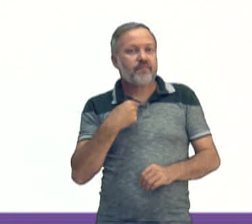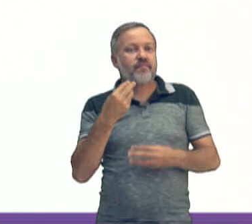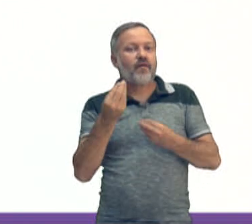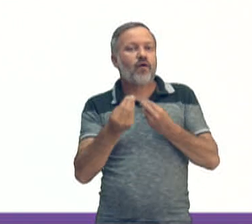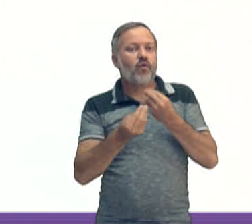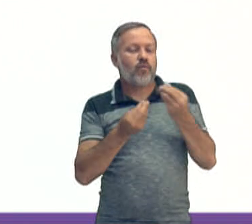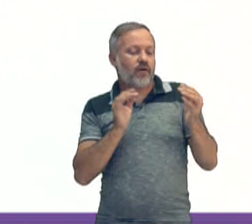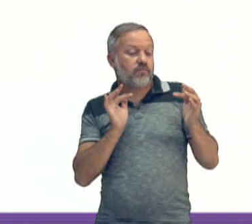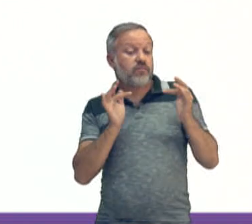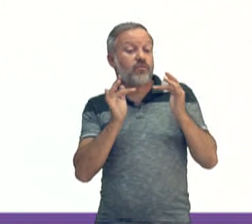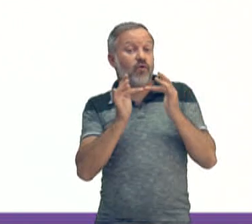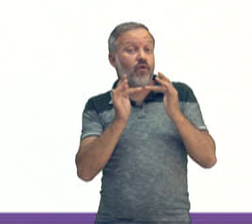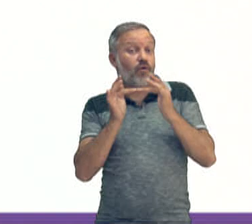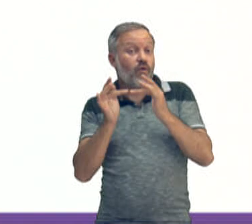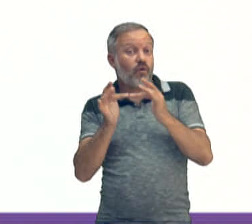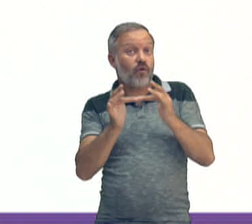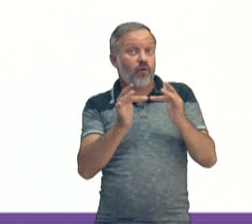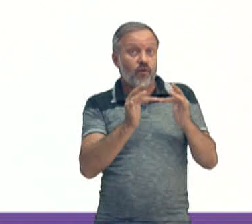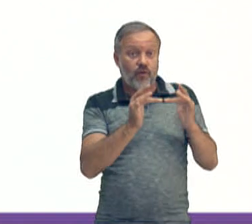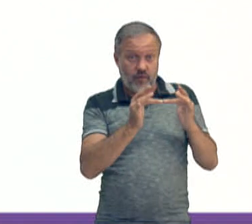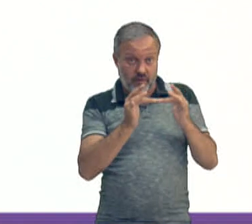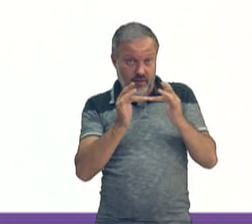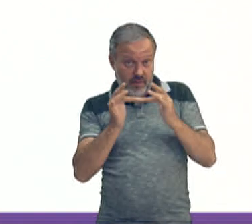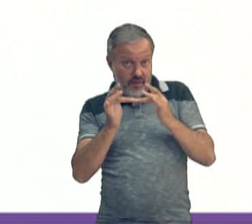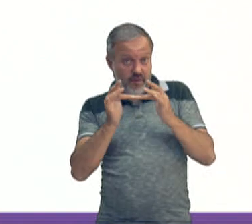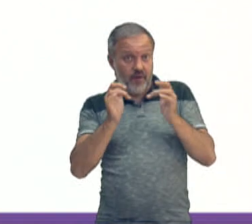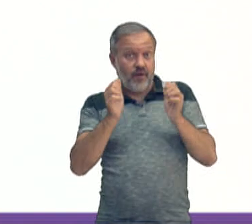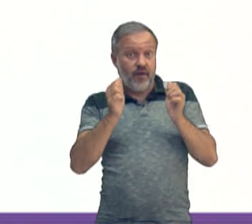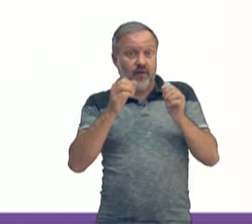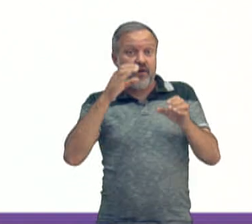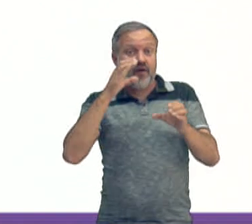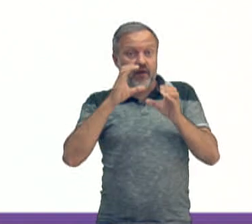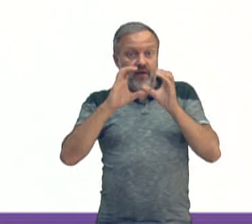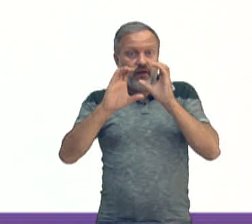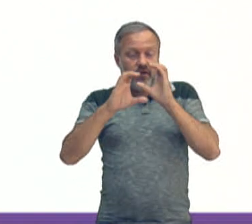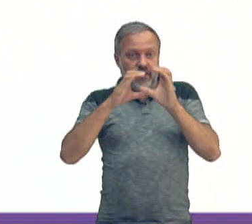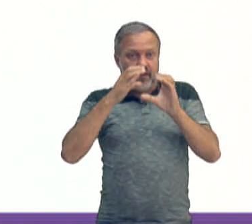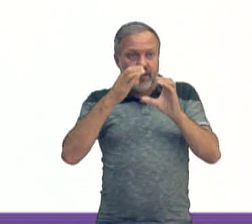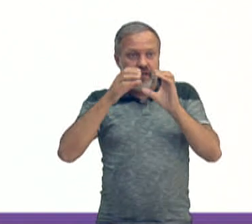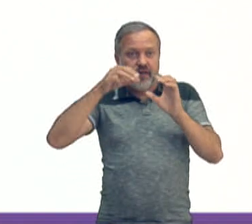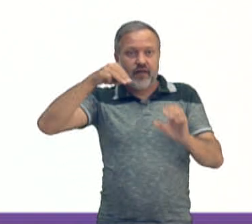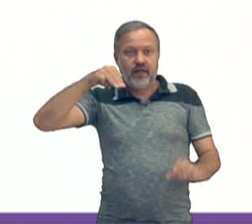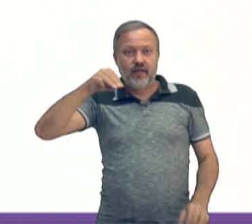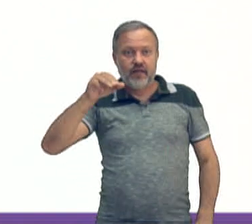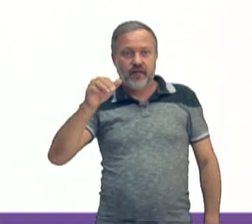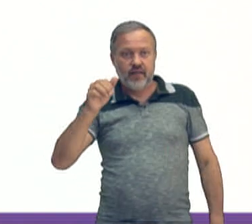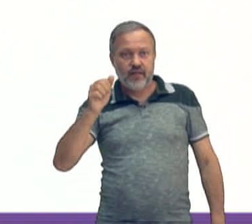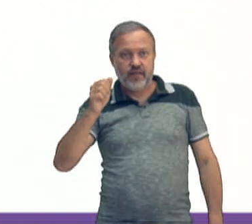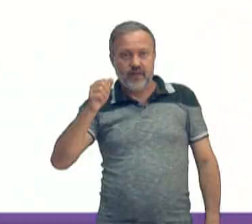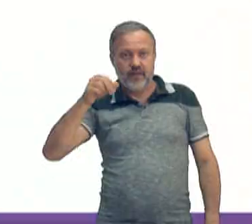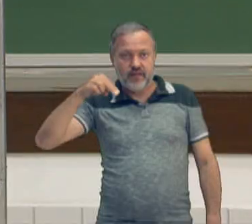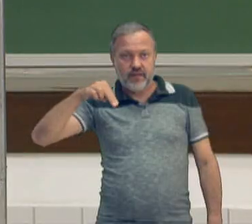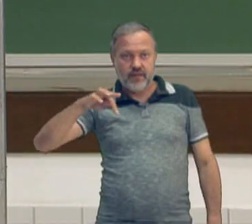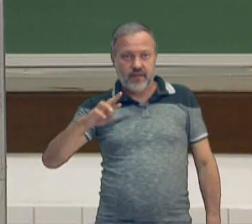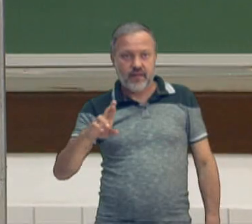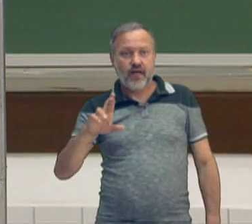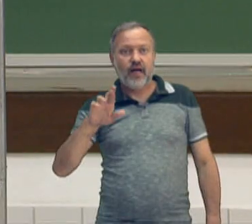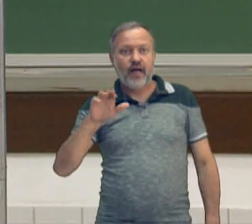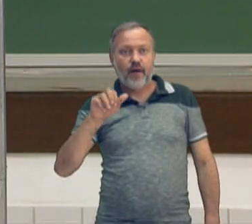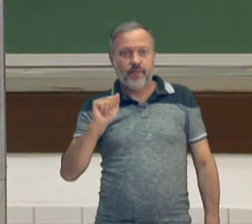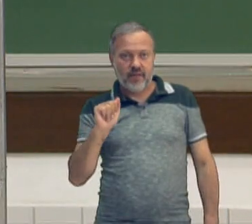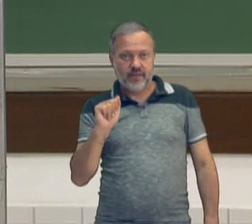se conectar com Krishna, que é a sua divindade, é cantando o mantra Hare Krishna. E eles fazem isso várias vezes ao